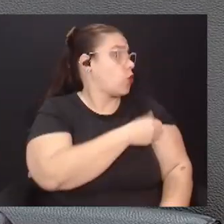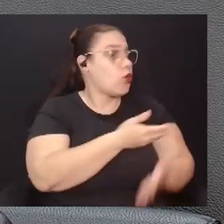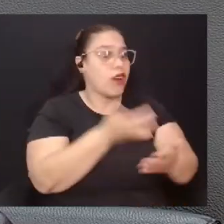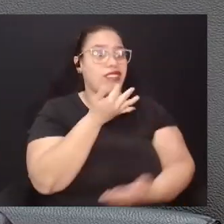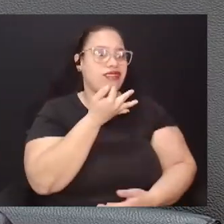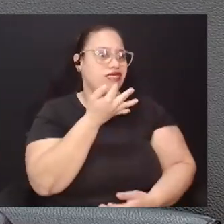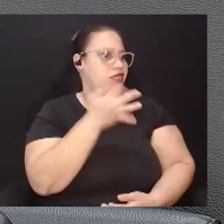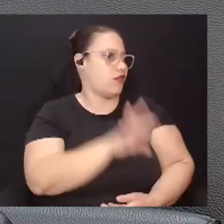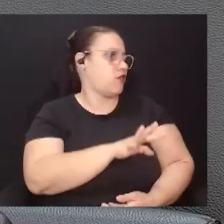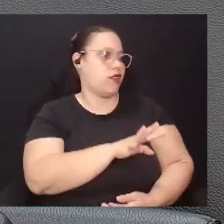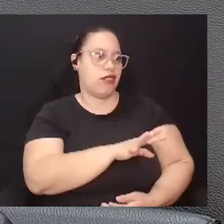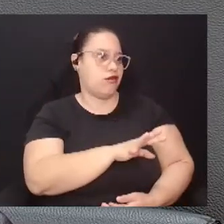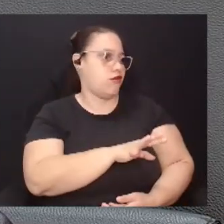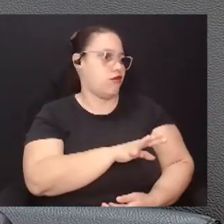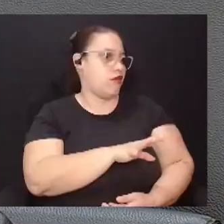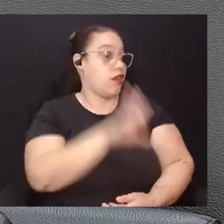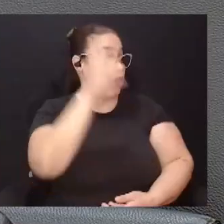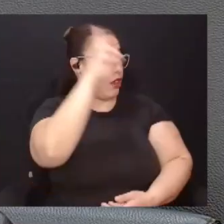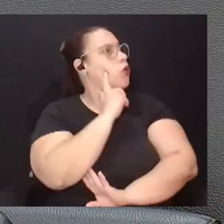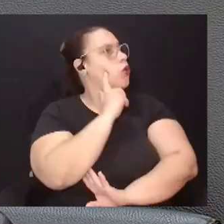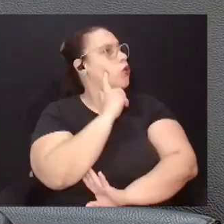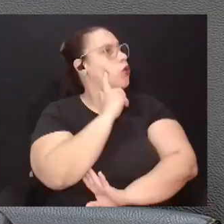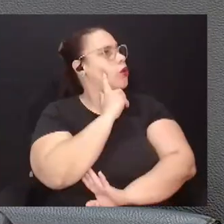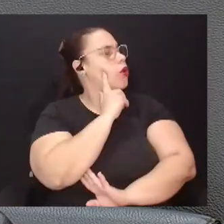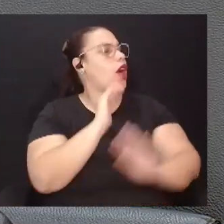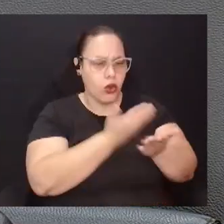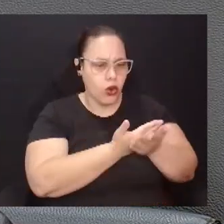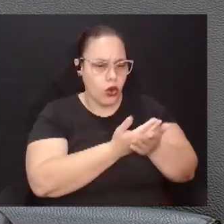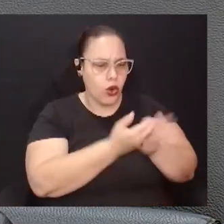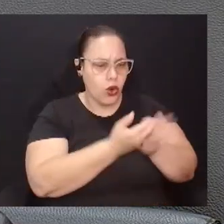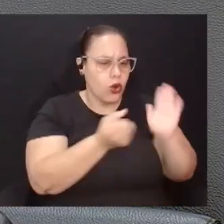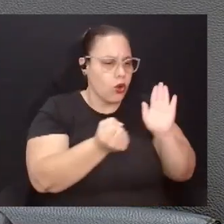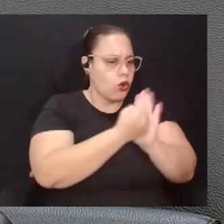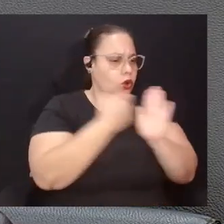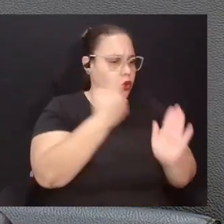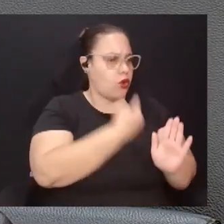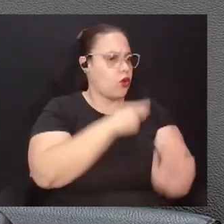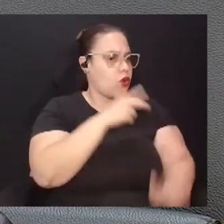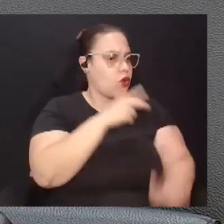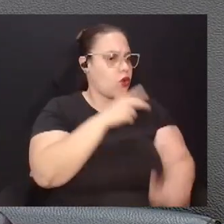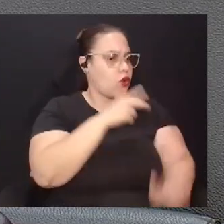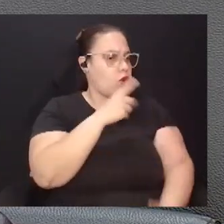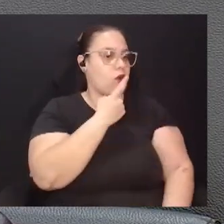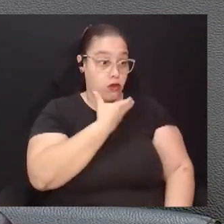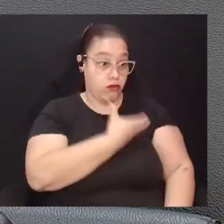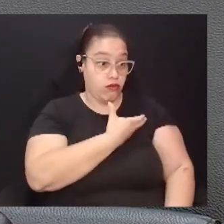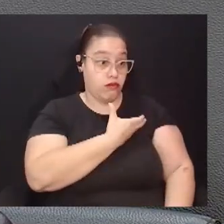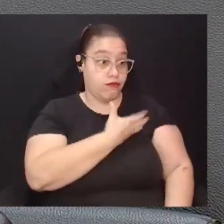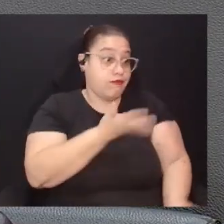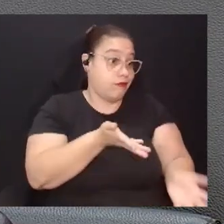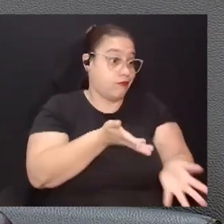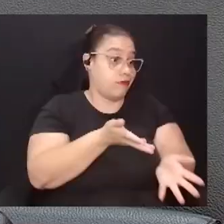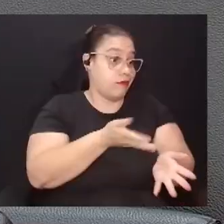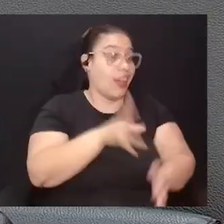Exatamente, muita gente não sabe. Eu lembro que mesmo quando a gente está na escola, né, o que marca pra gente é o feriado de dezembro, né? Quando